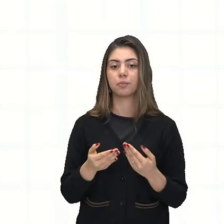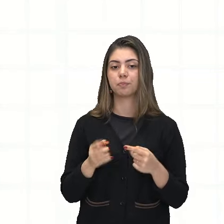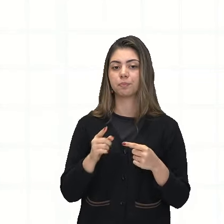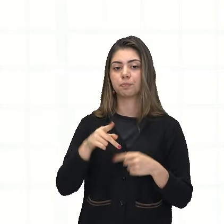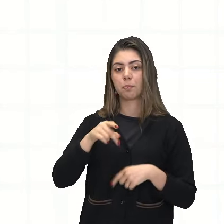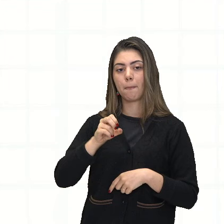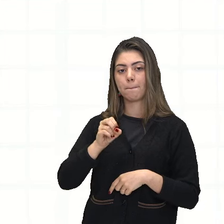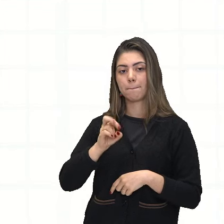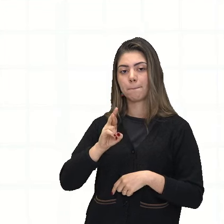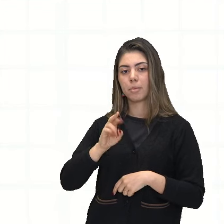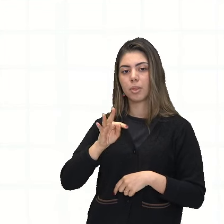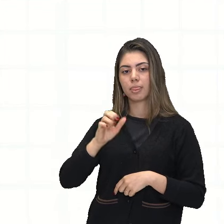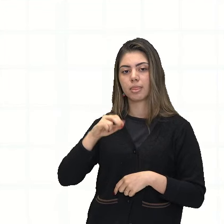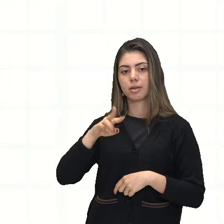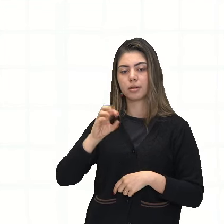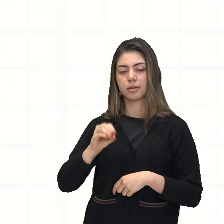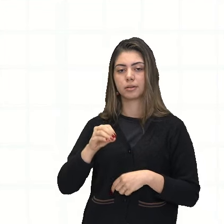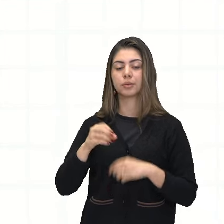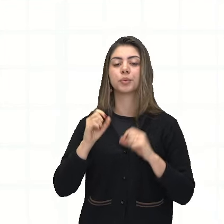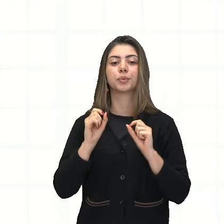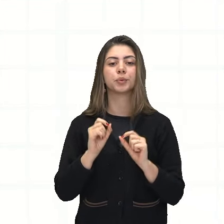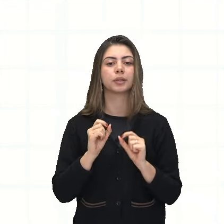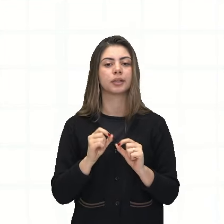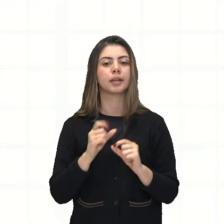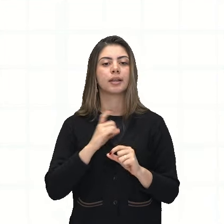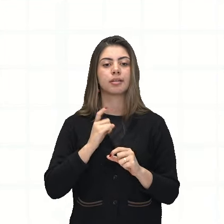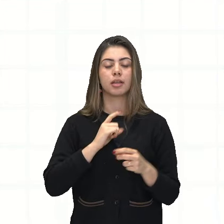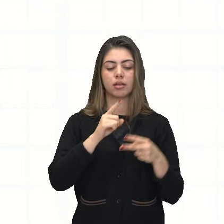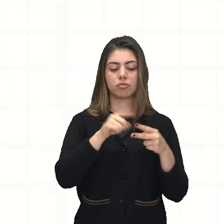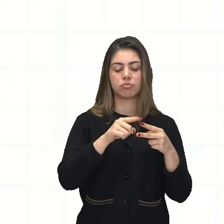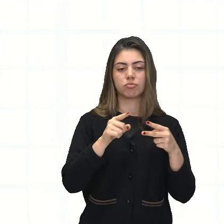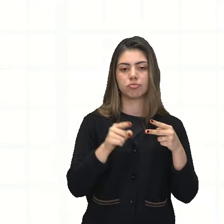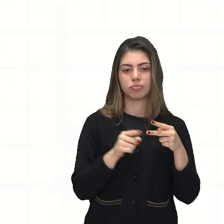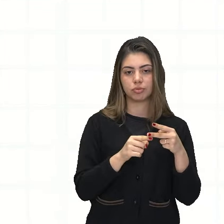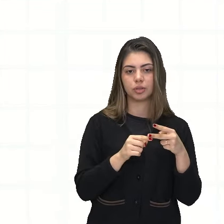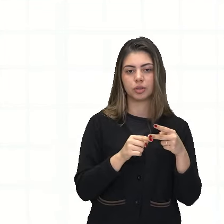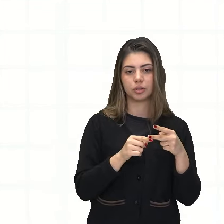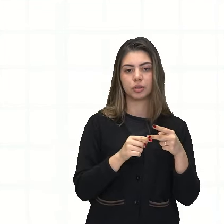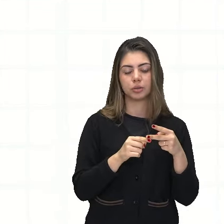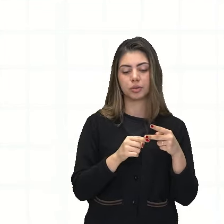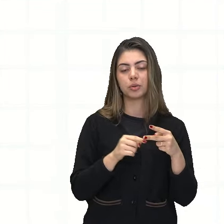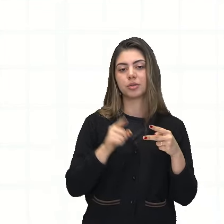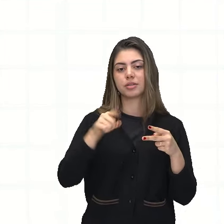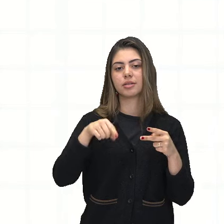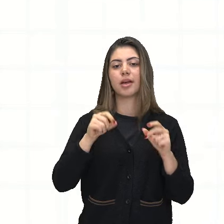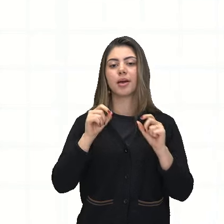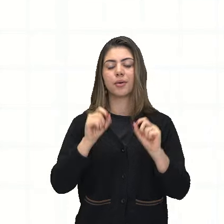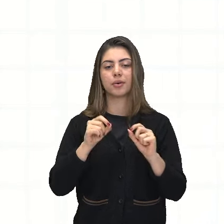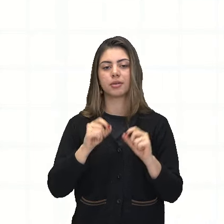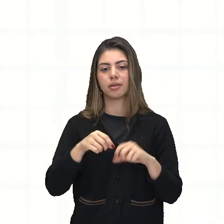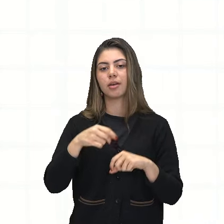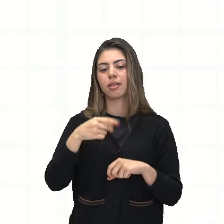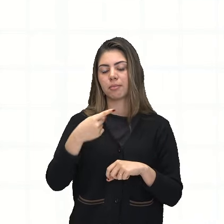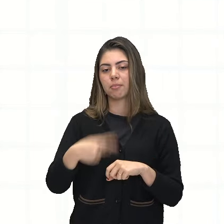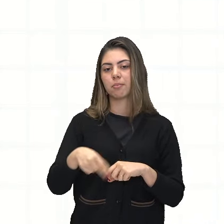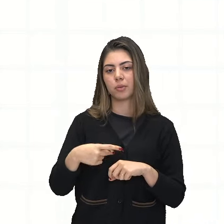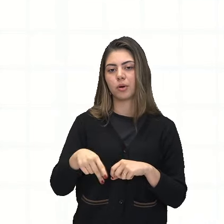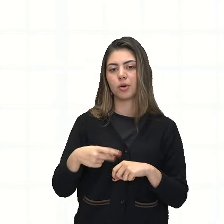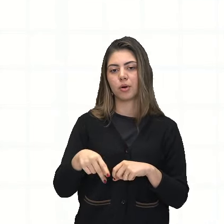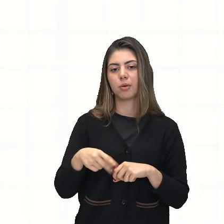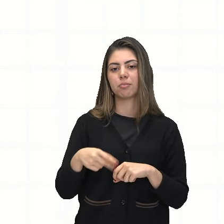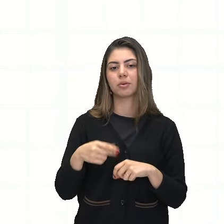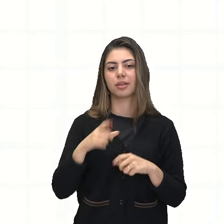Portanto, a combinação desses dois elementos exemplifica a